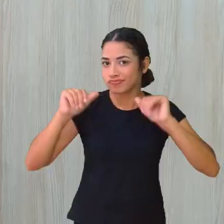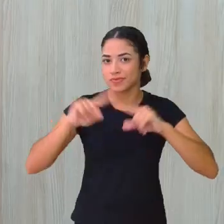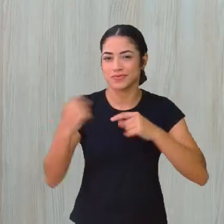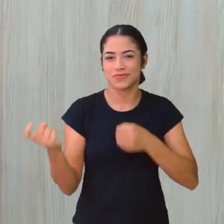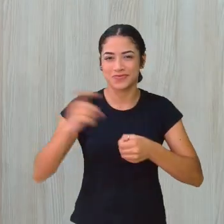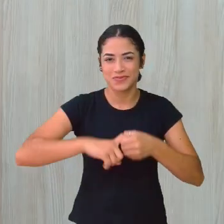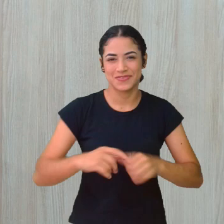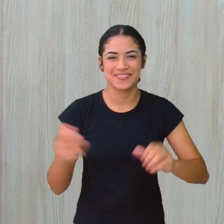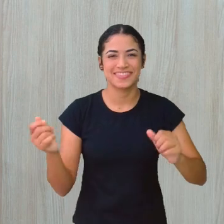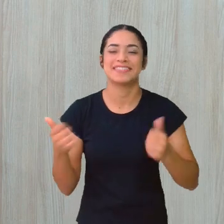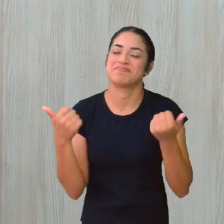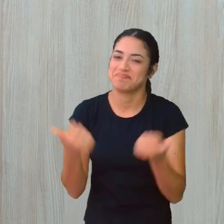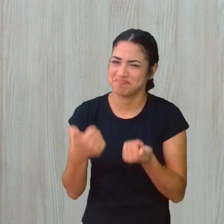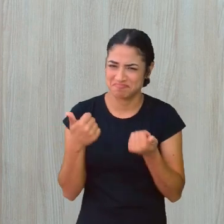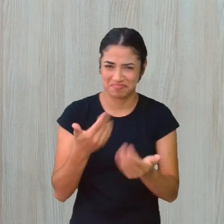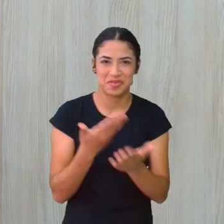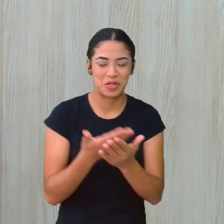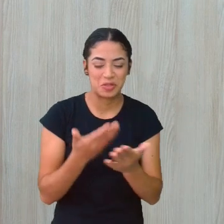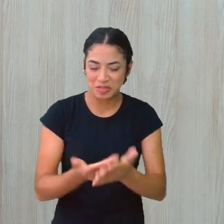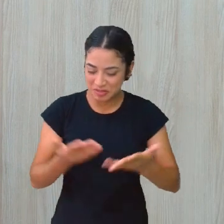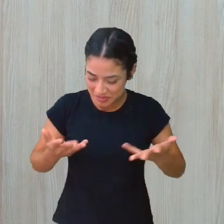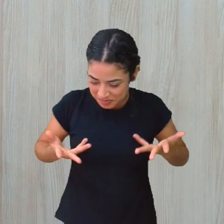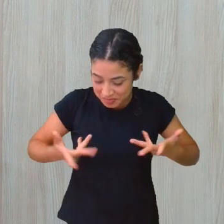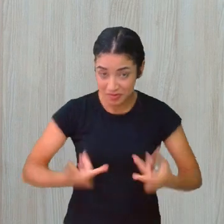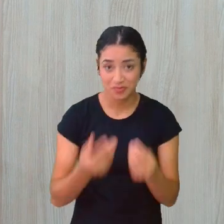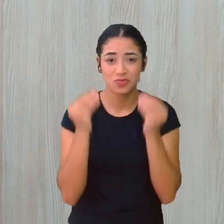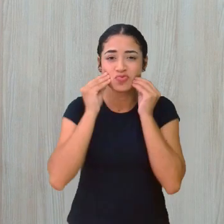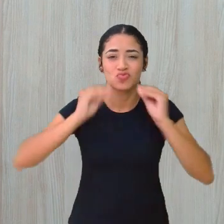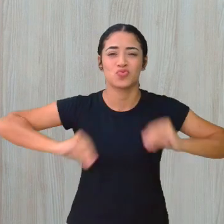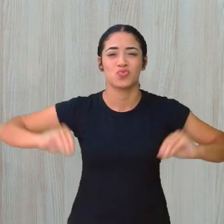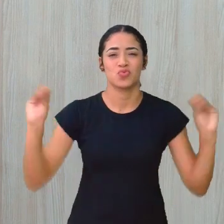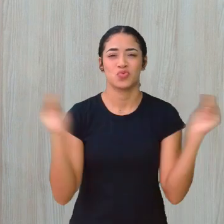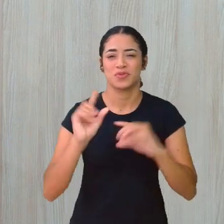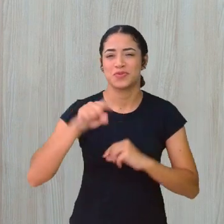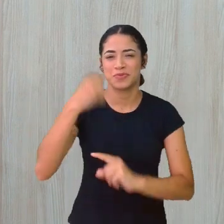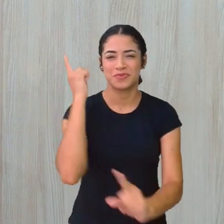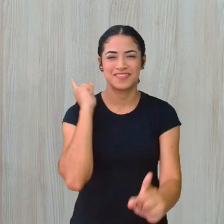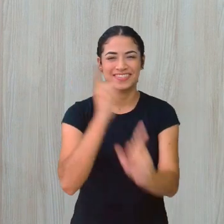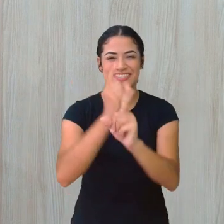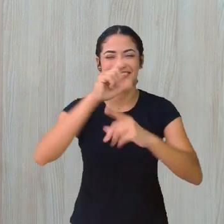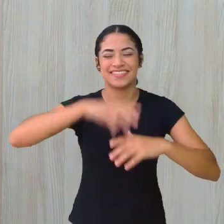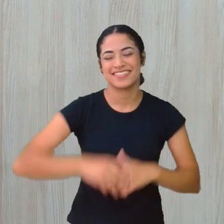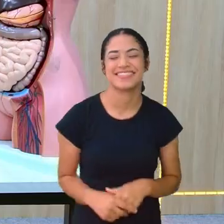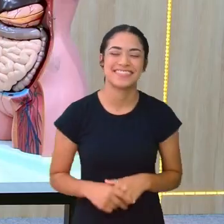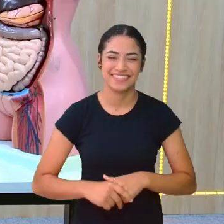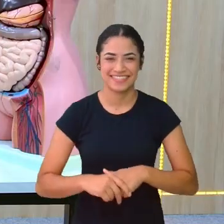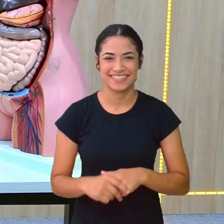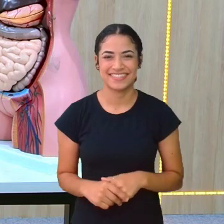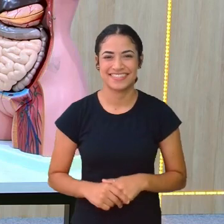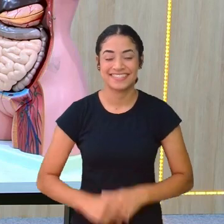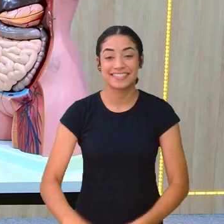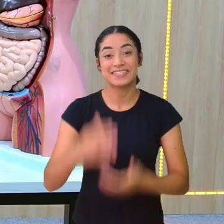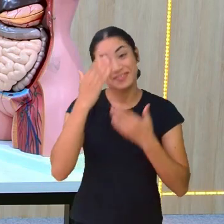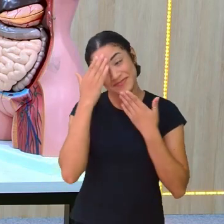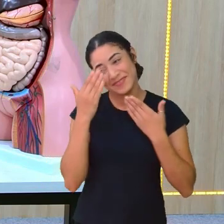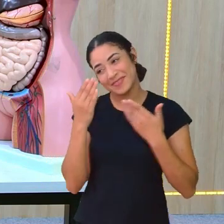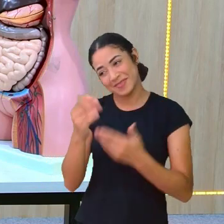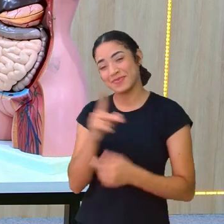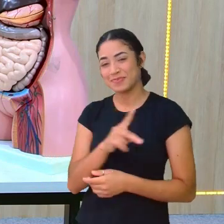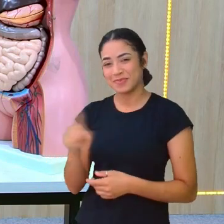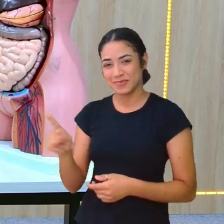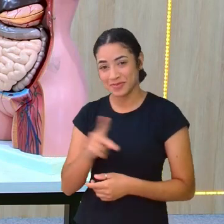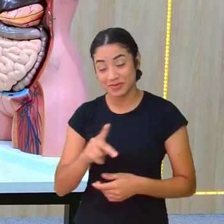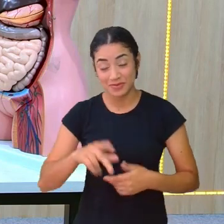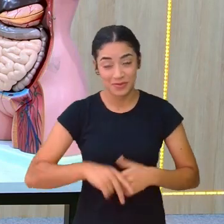Minha gente, essa aula está sendo maravilhosa. Um cheiro no coração de vocês e até a próxima. Obrigada aí, professora